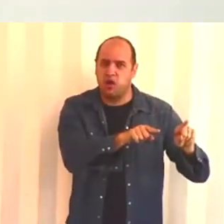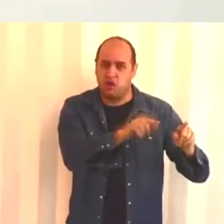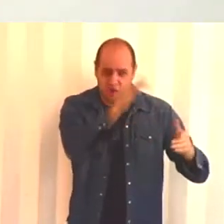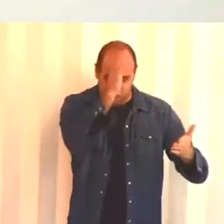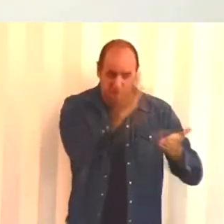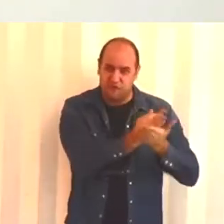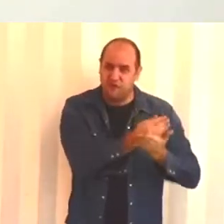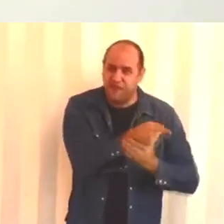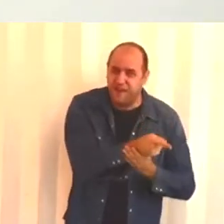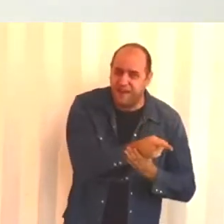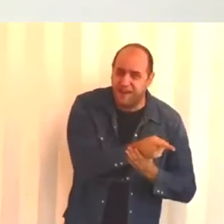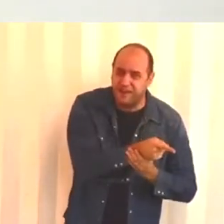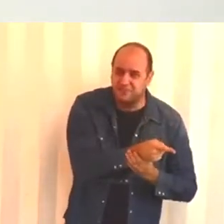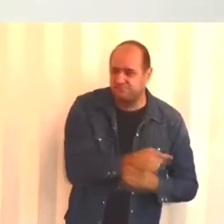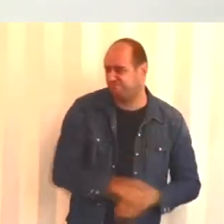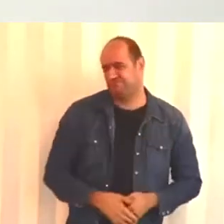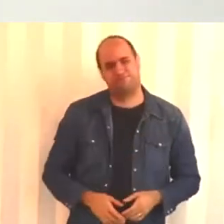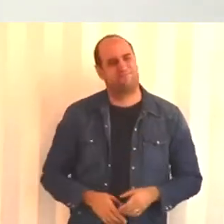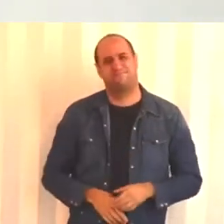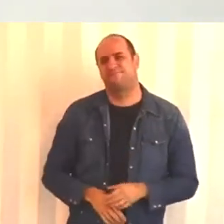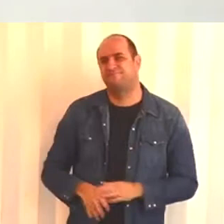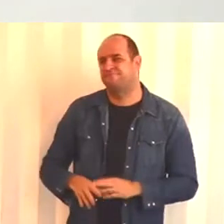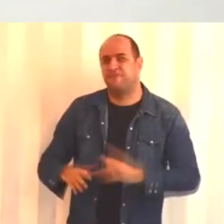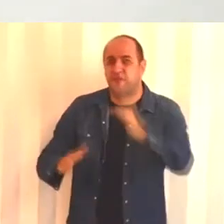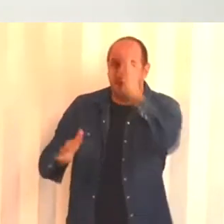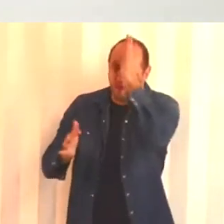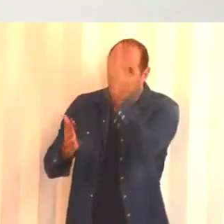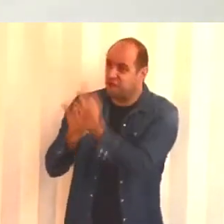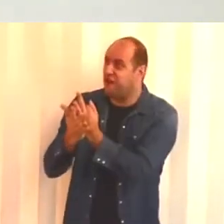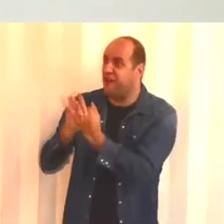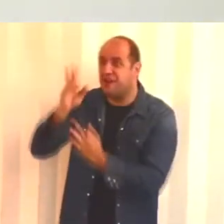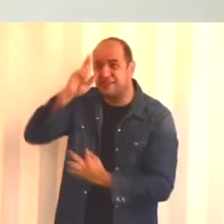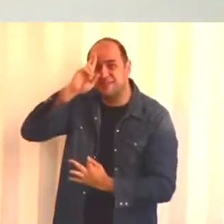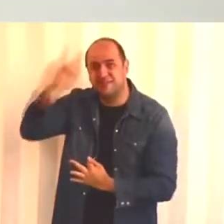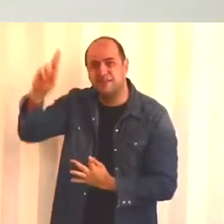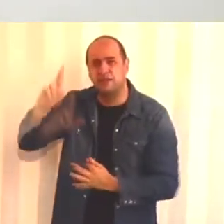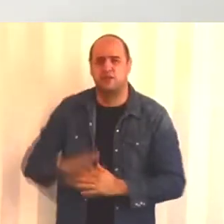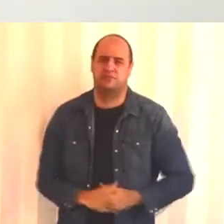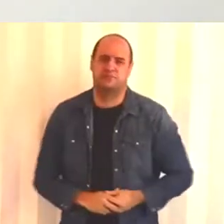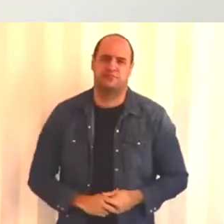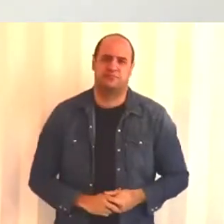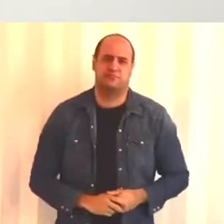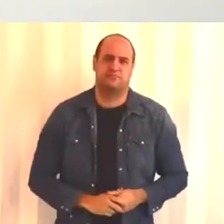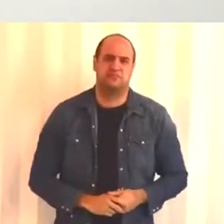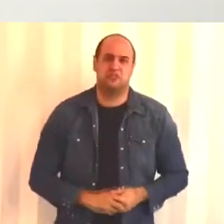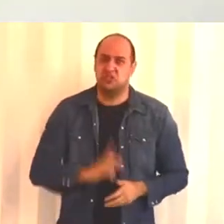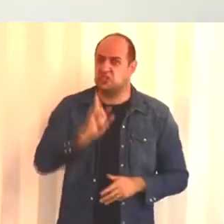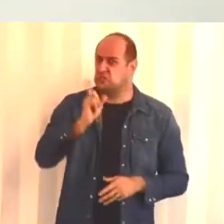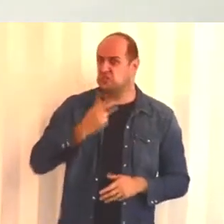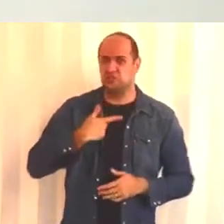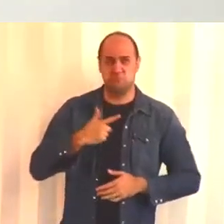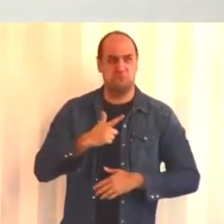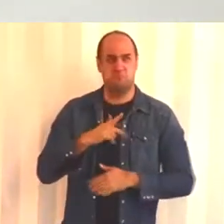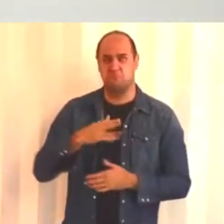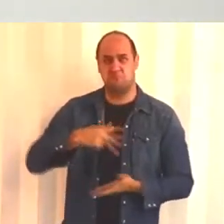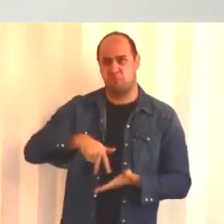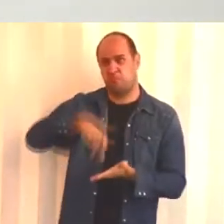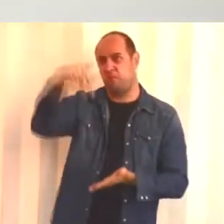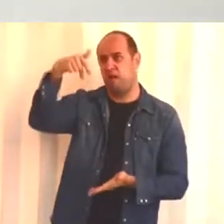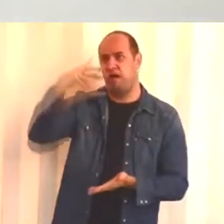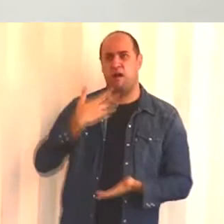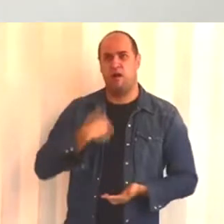está equivocado, meu irmão, minha irmã. Sua esperança é o Senhor. Porque mesmo que Ele nos leve daqui, mesmo que as